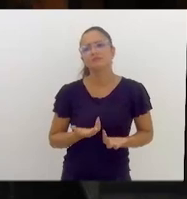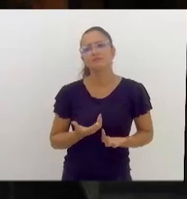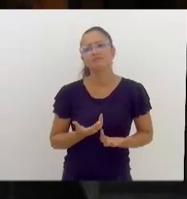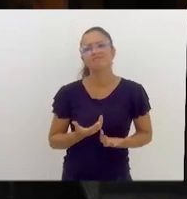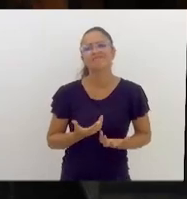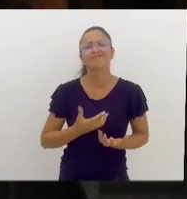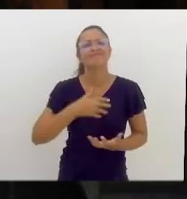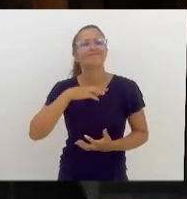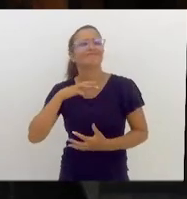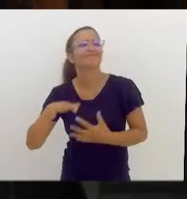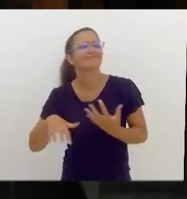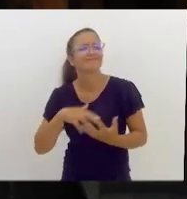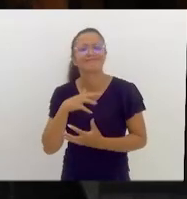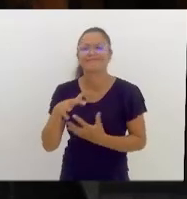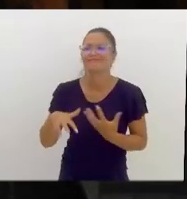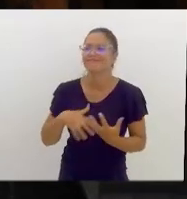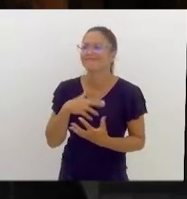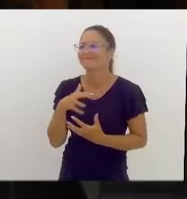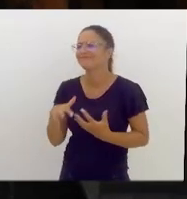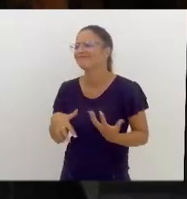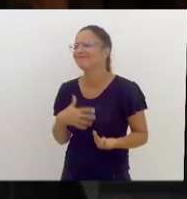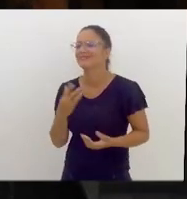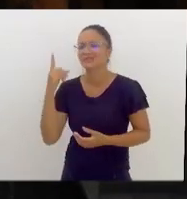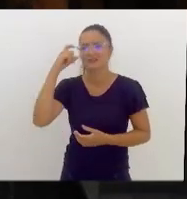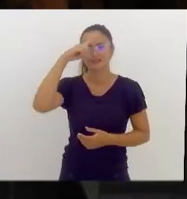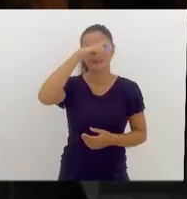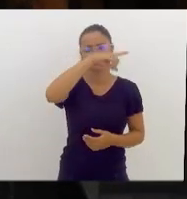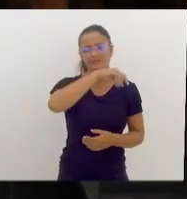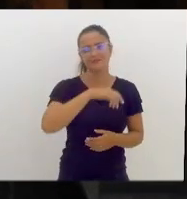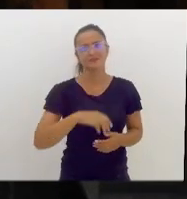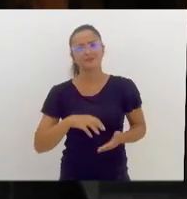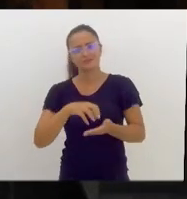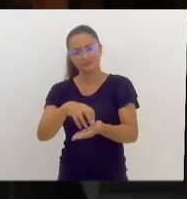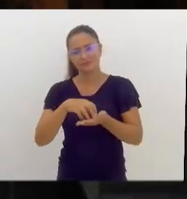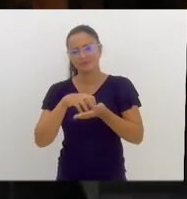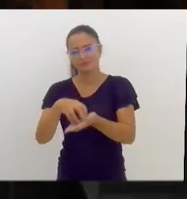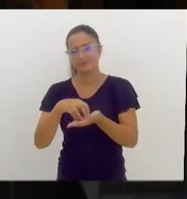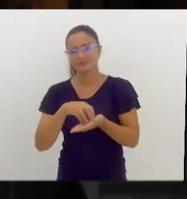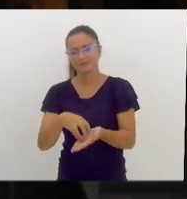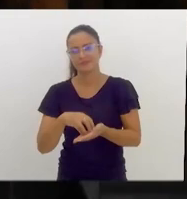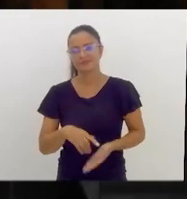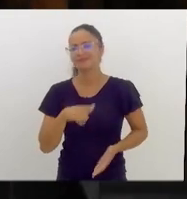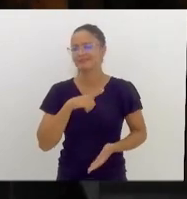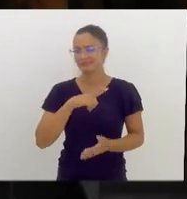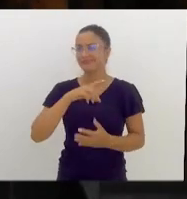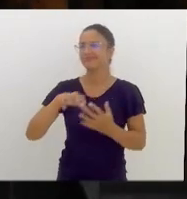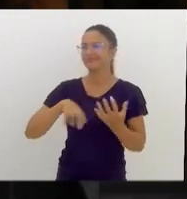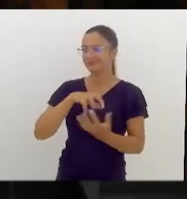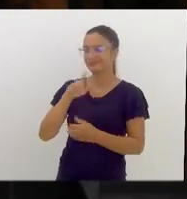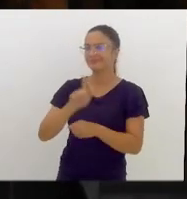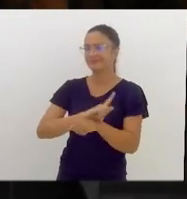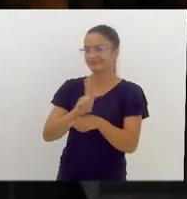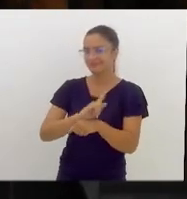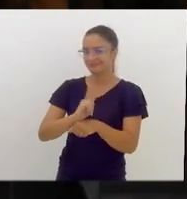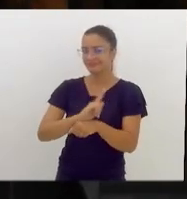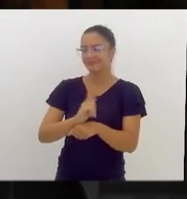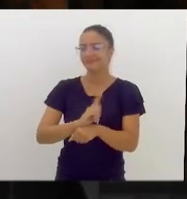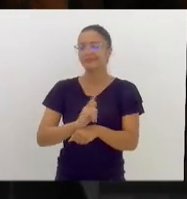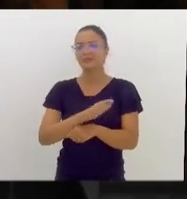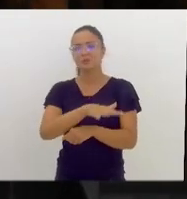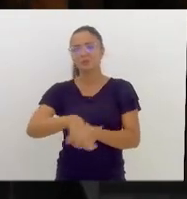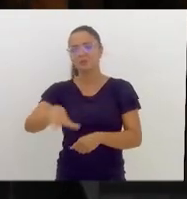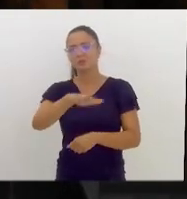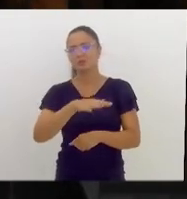caos, novos nós na mobilidade urbana. A gente tem uma crise de gestão nos serviços públicos de